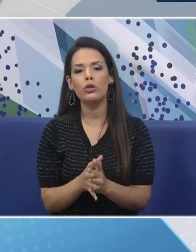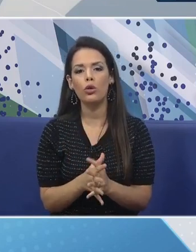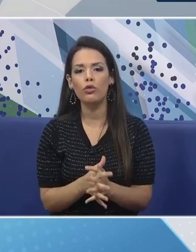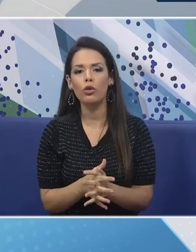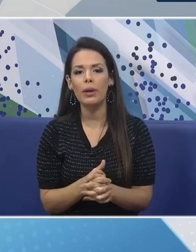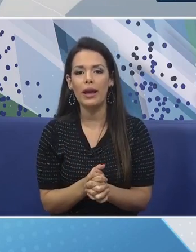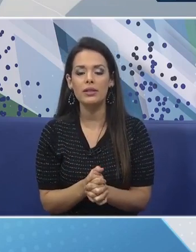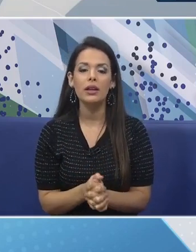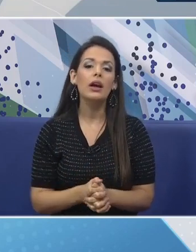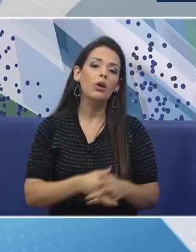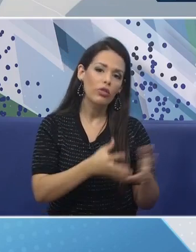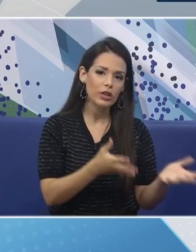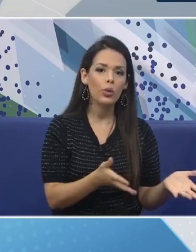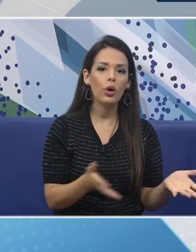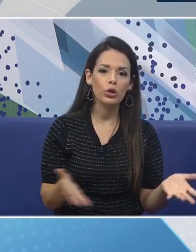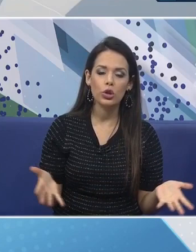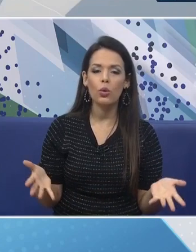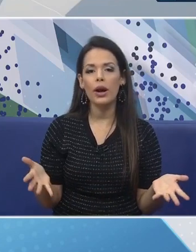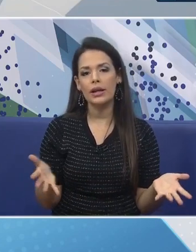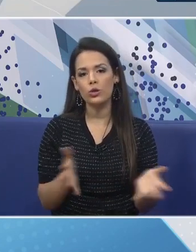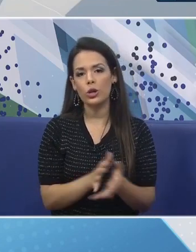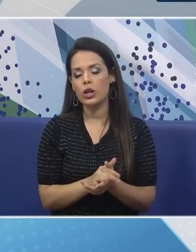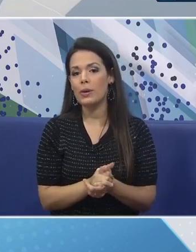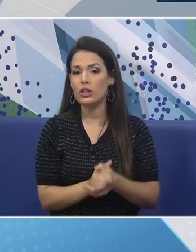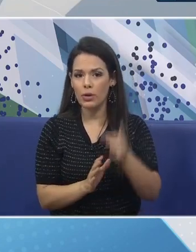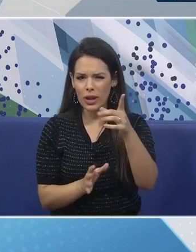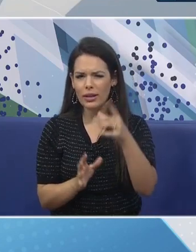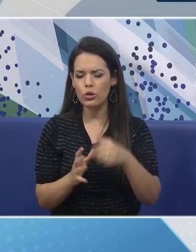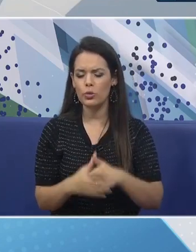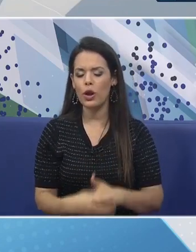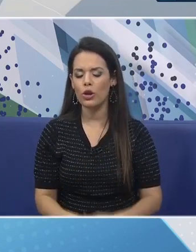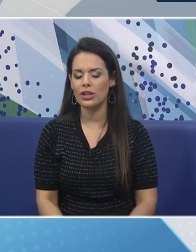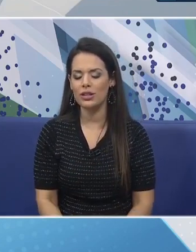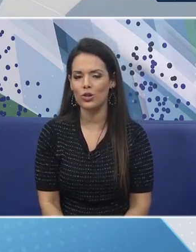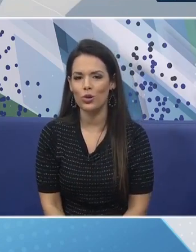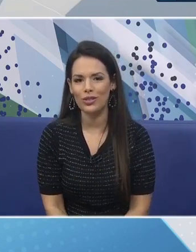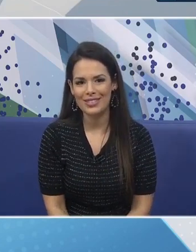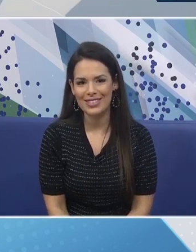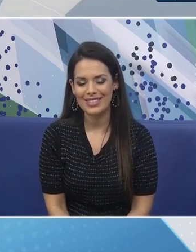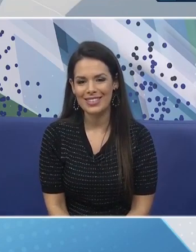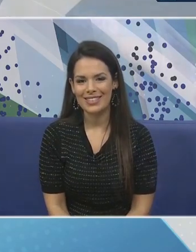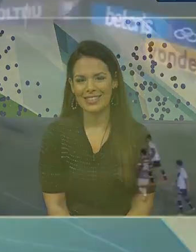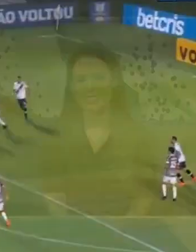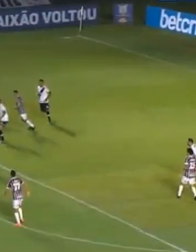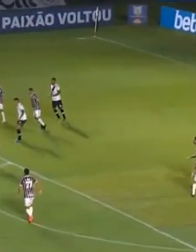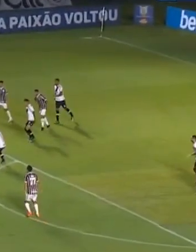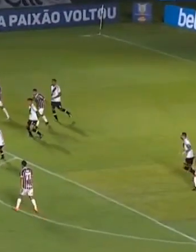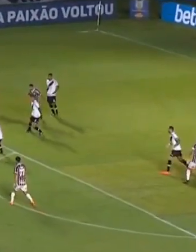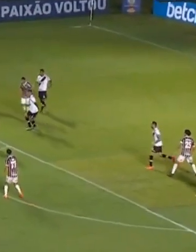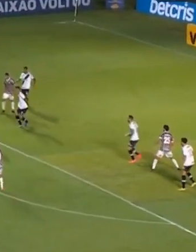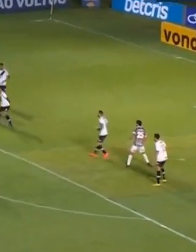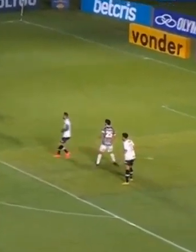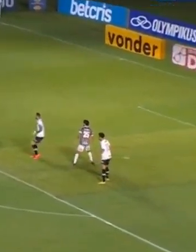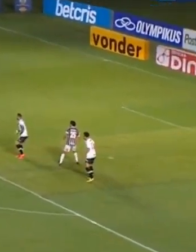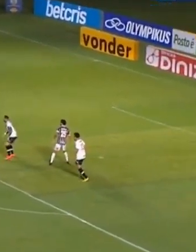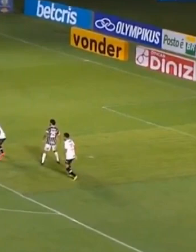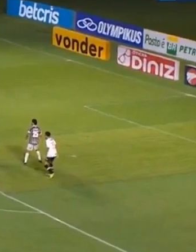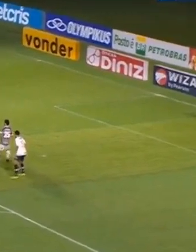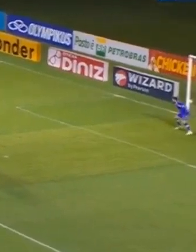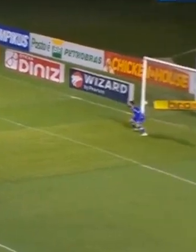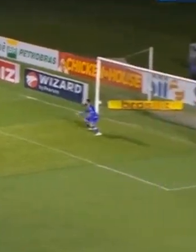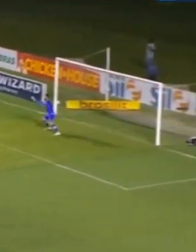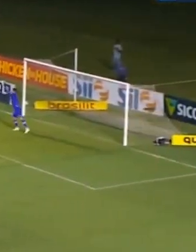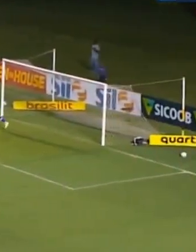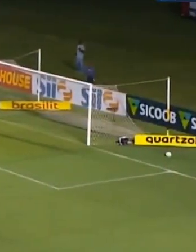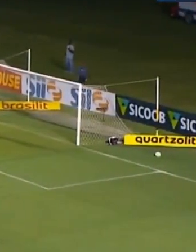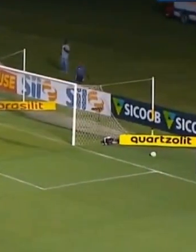Vasco empatou com o Fluminense. O Vasco que continua aí na zona de rebaixamento. Cadê os melhores desse jogo? No clássico em São Januário,